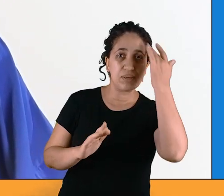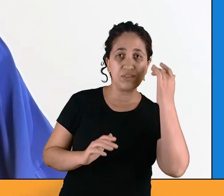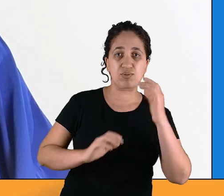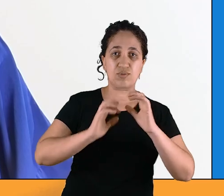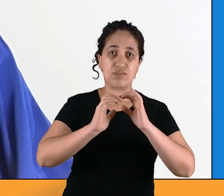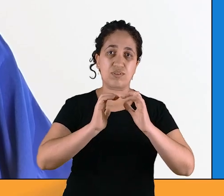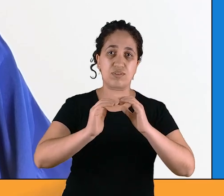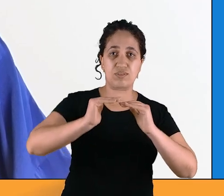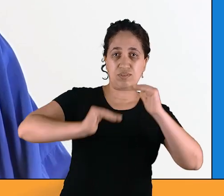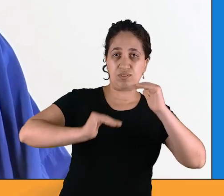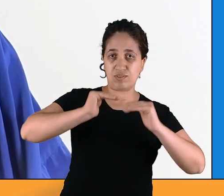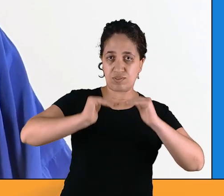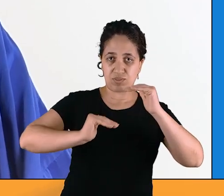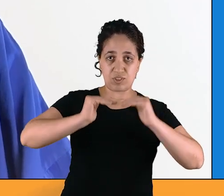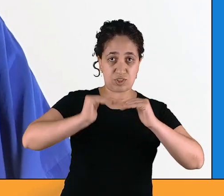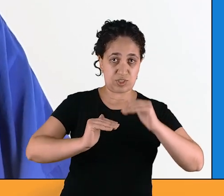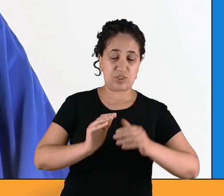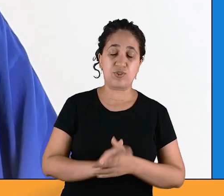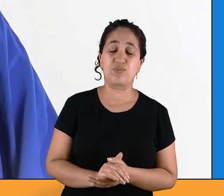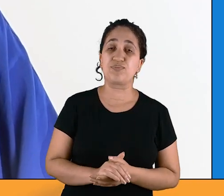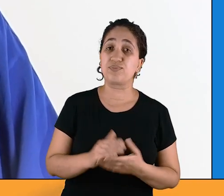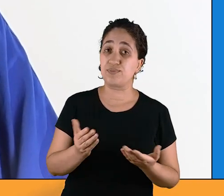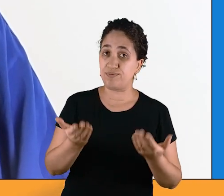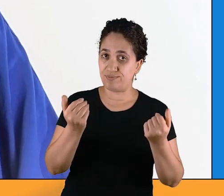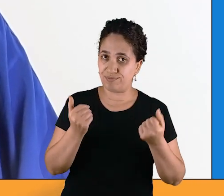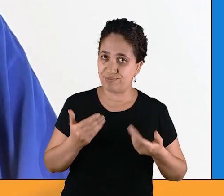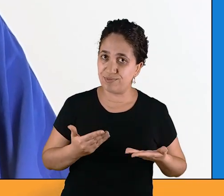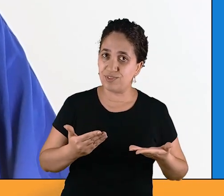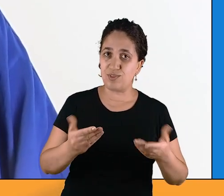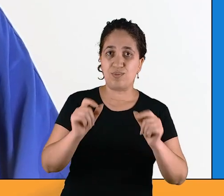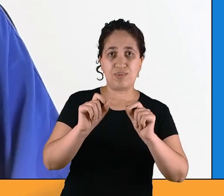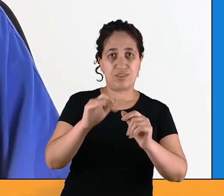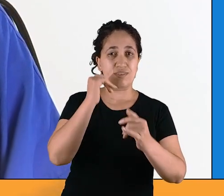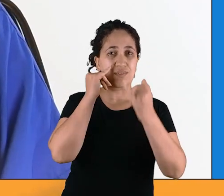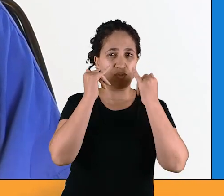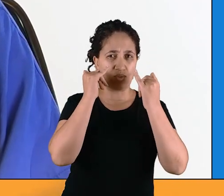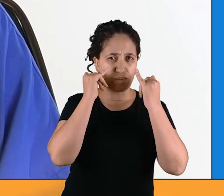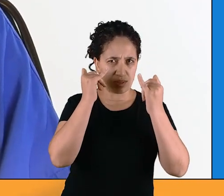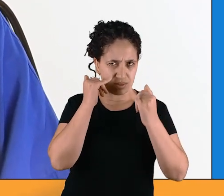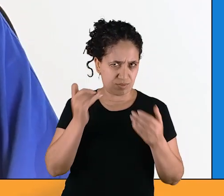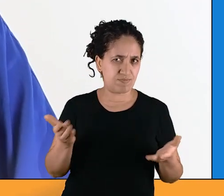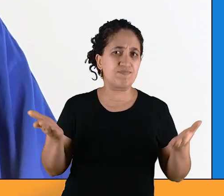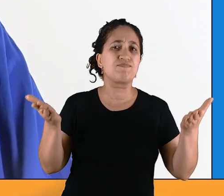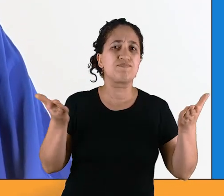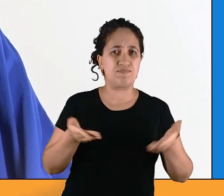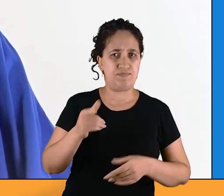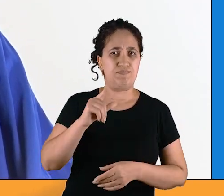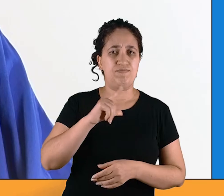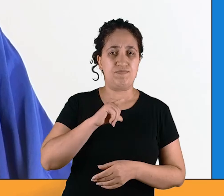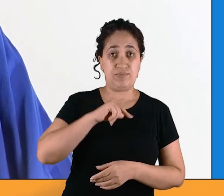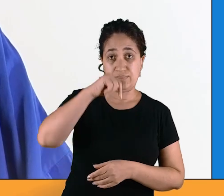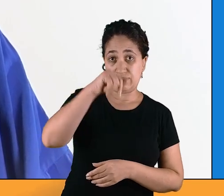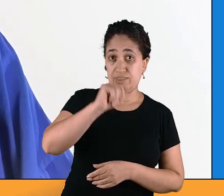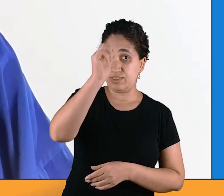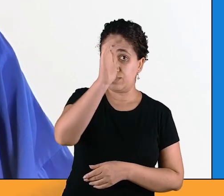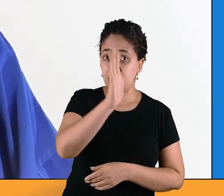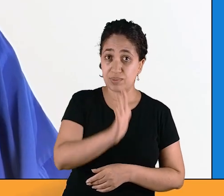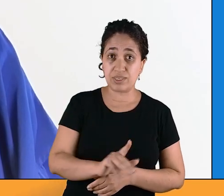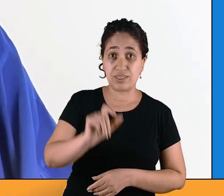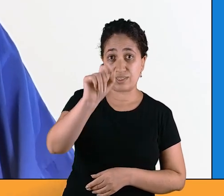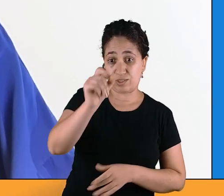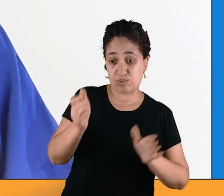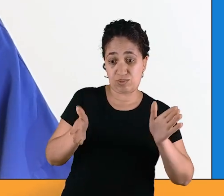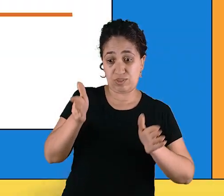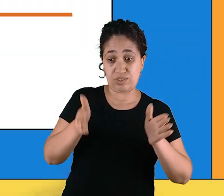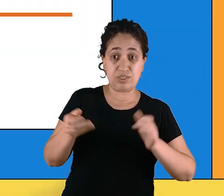com neurodivergência. Bom, a gente começa então com uma informação que ela é bem atual, né? A gente hoje no Brasil vive um